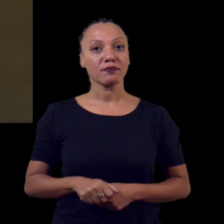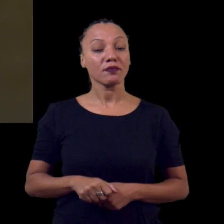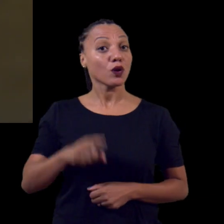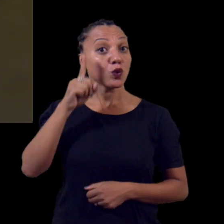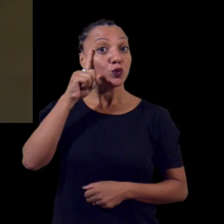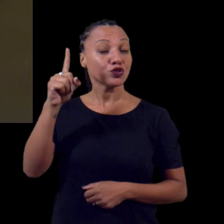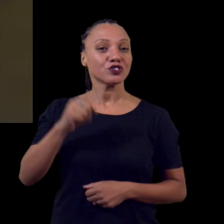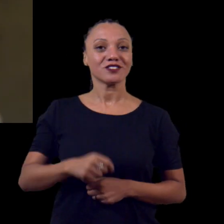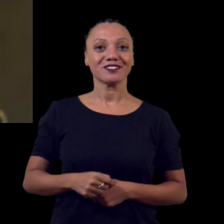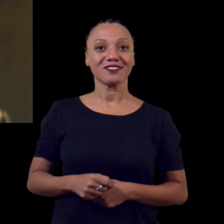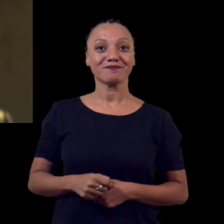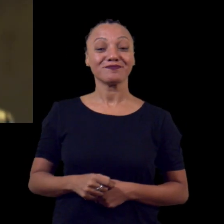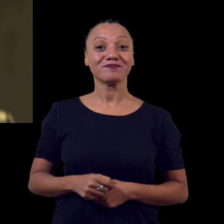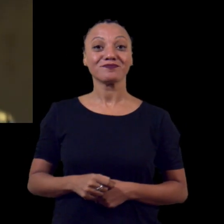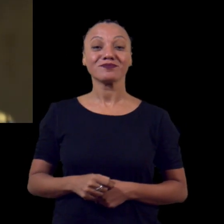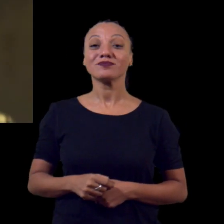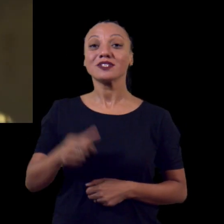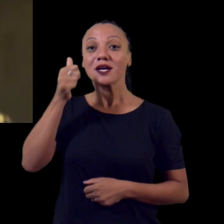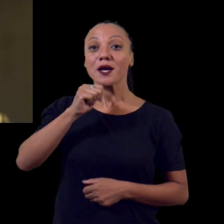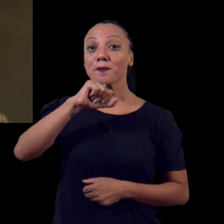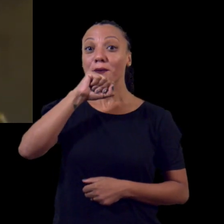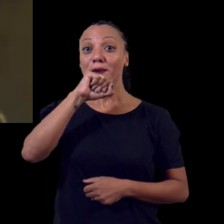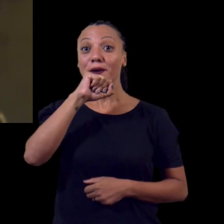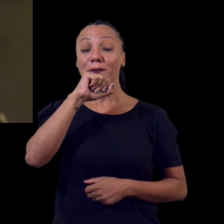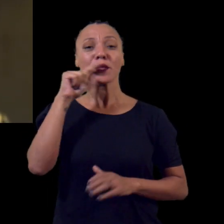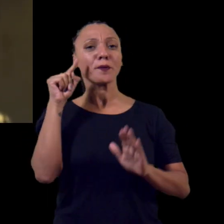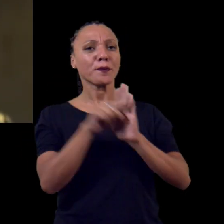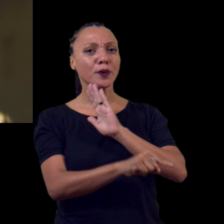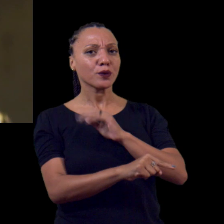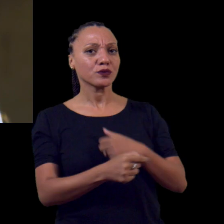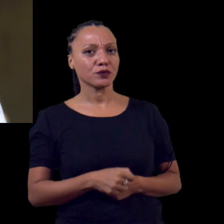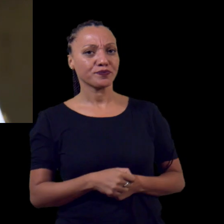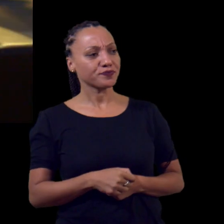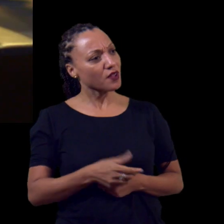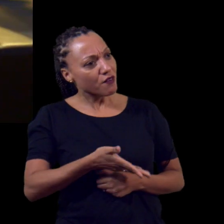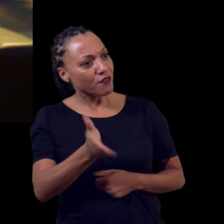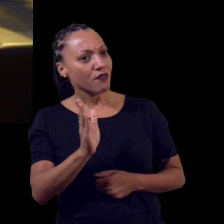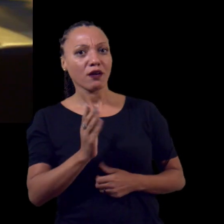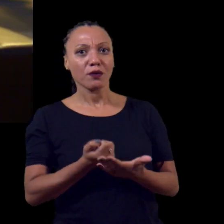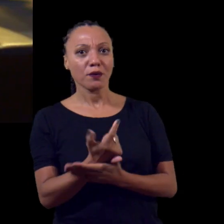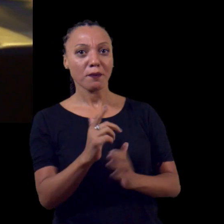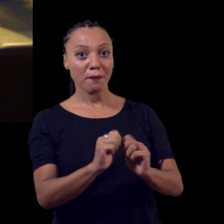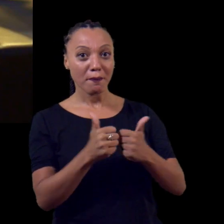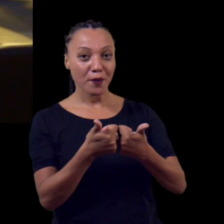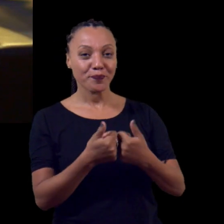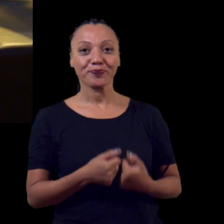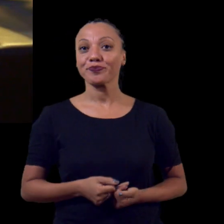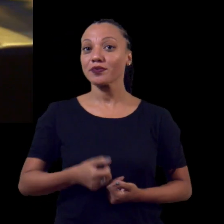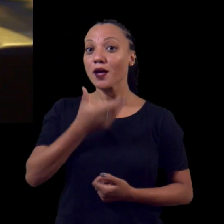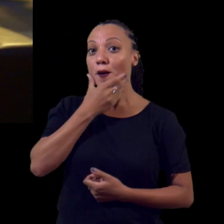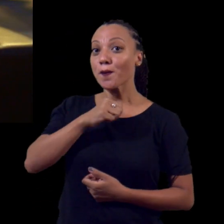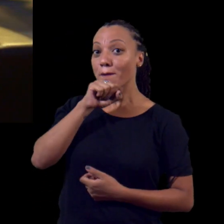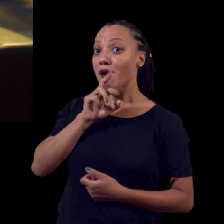eu me lembro que um dia minha mãe perguntou, você não vai comprar pão? Aí meu pai falou,